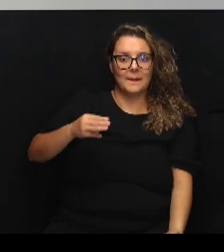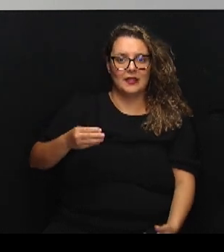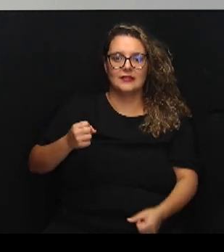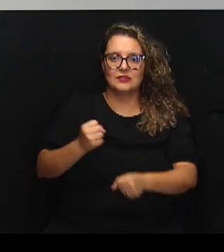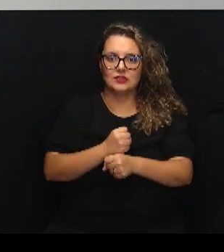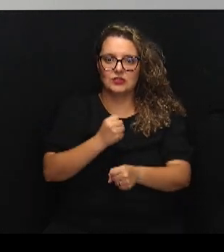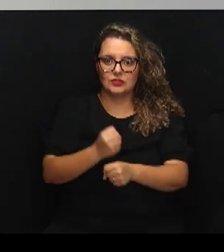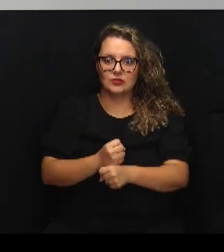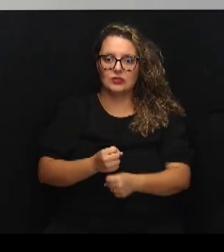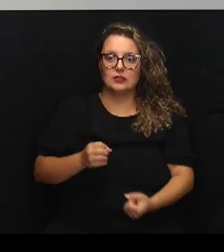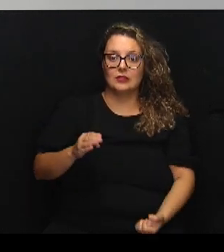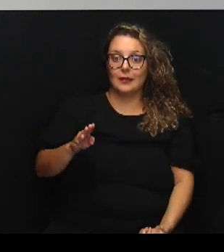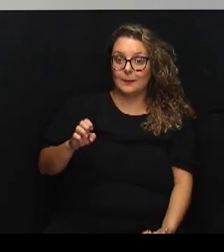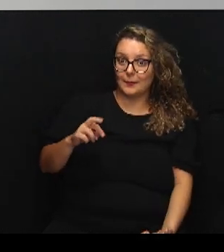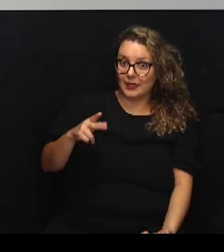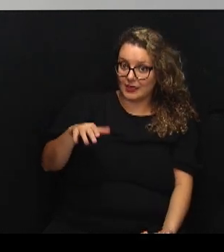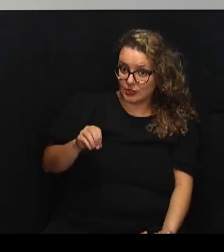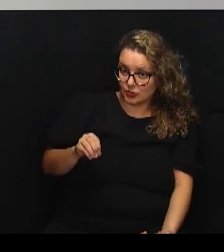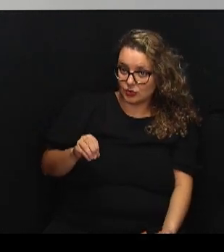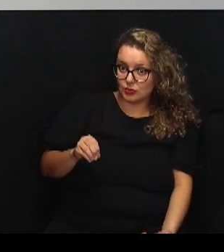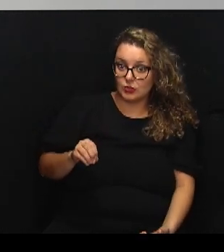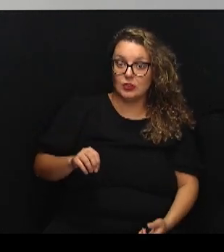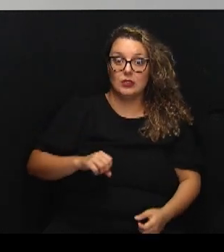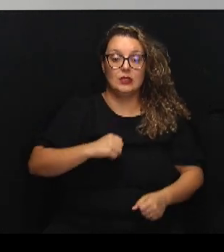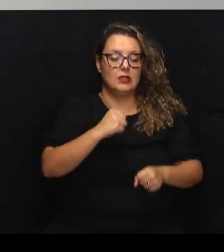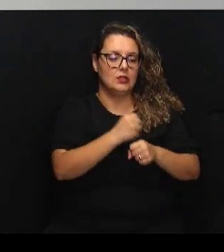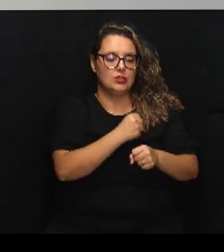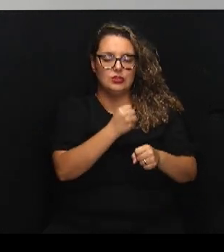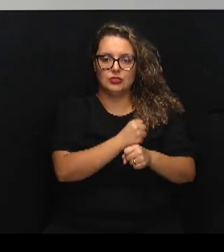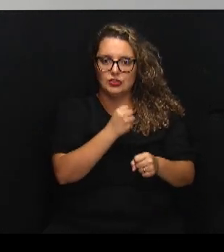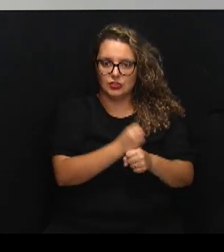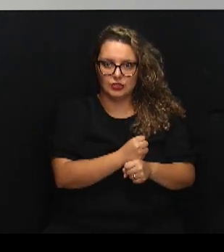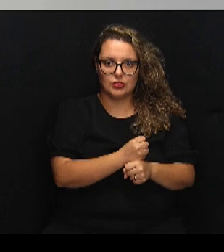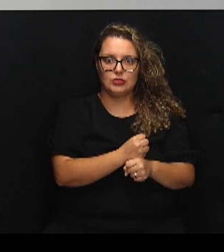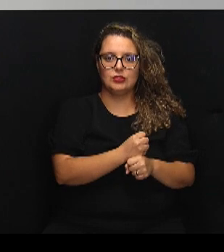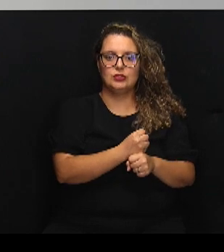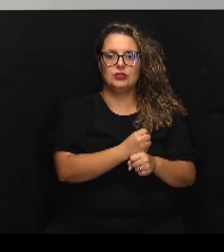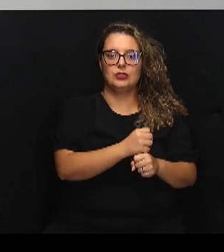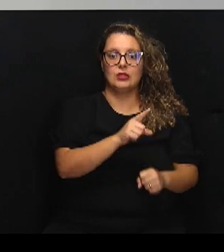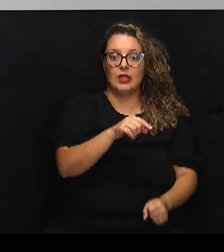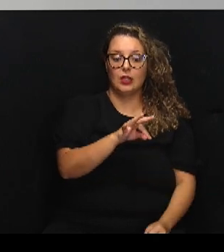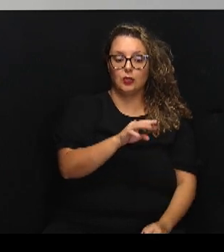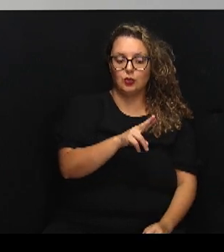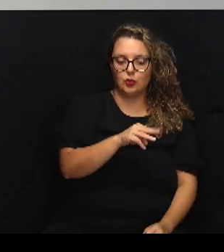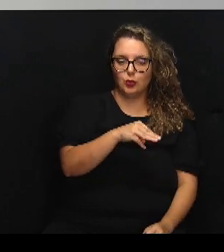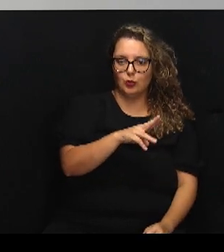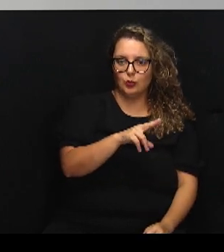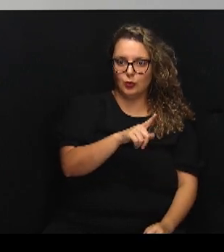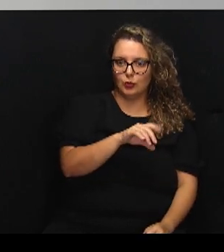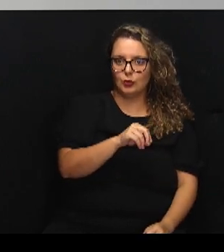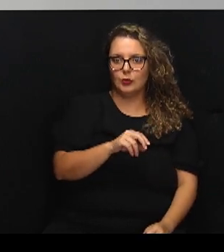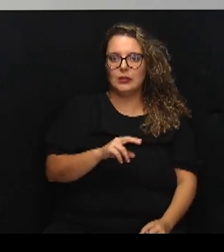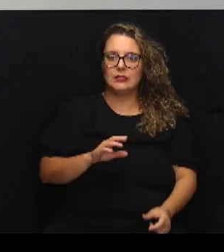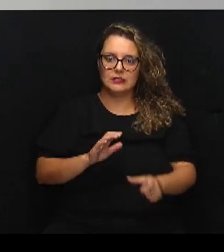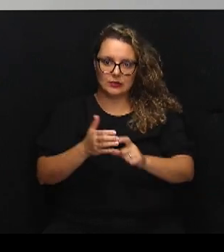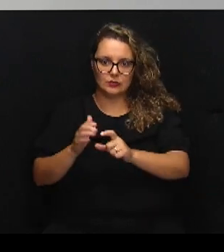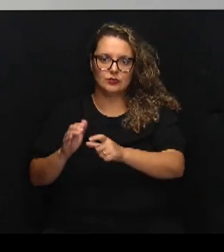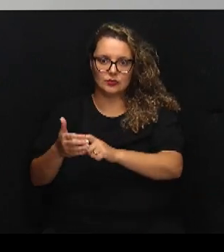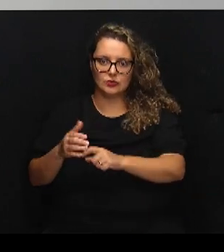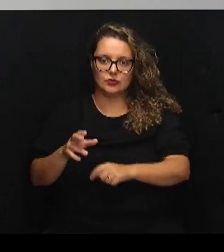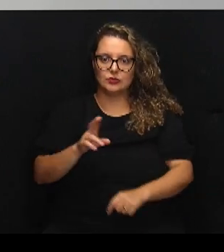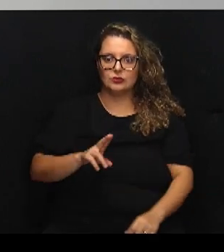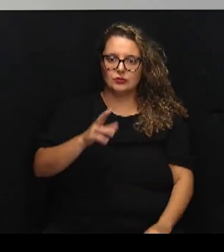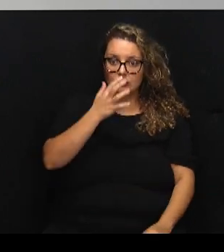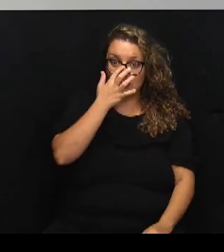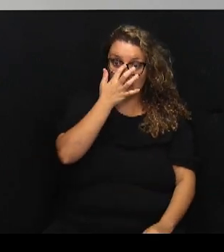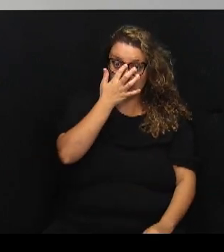gente está falando de milhares de anos no que eu vou chamar de berço, centenas de anos no que eu vou chamar de túmulo, tá? É uma nomenclatura que a